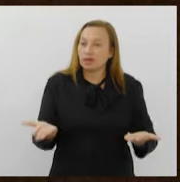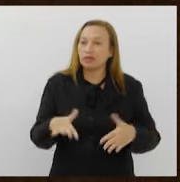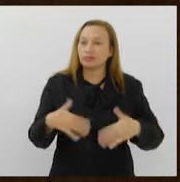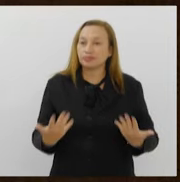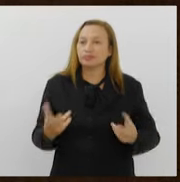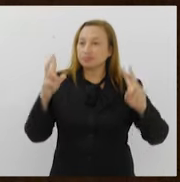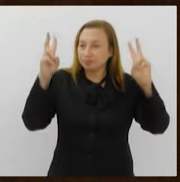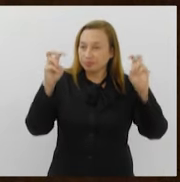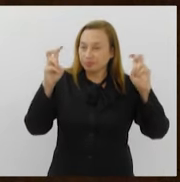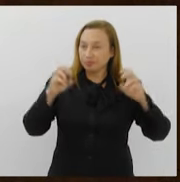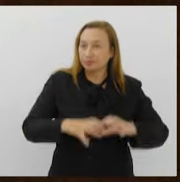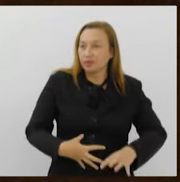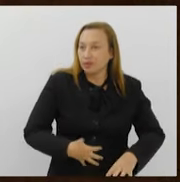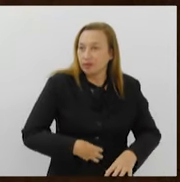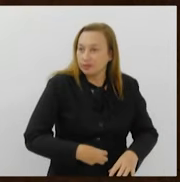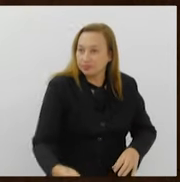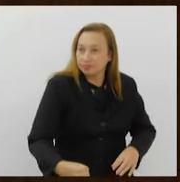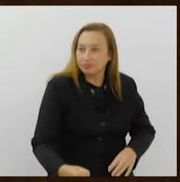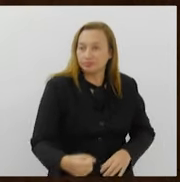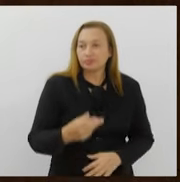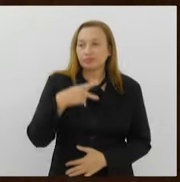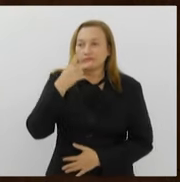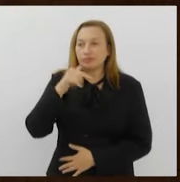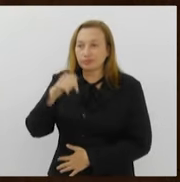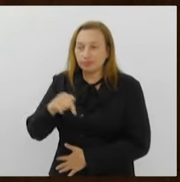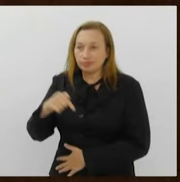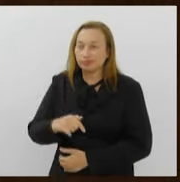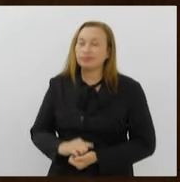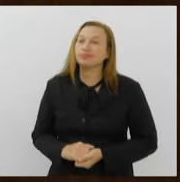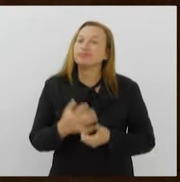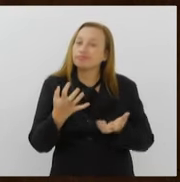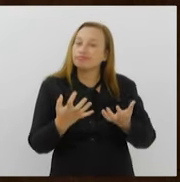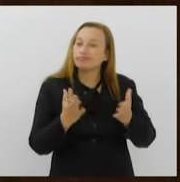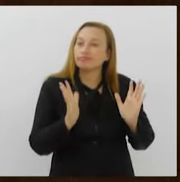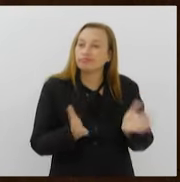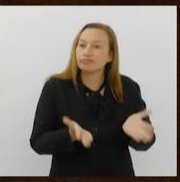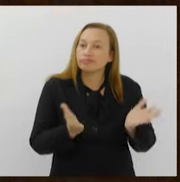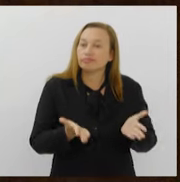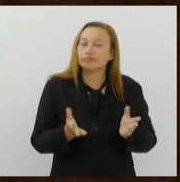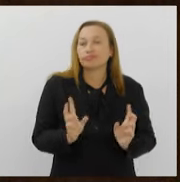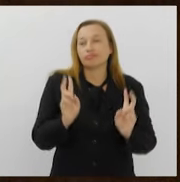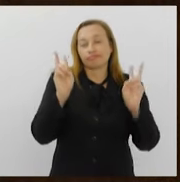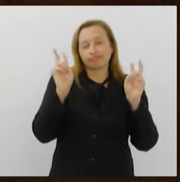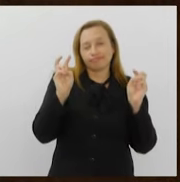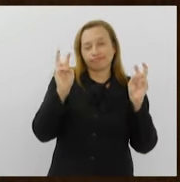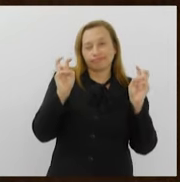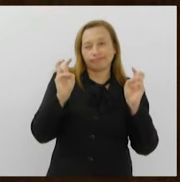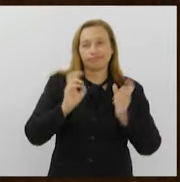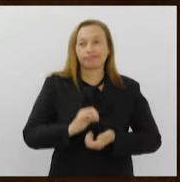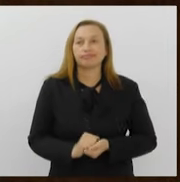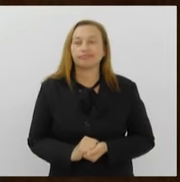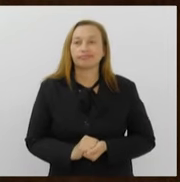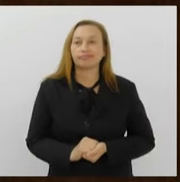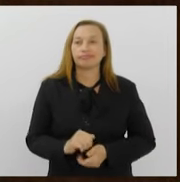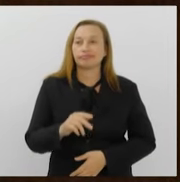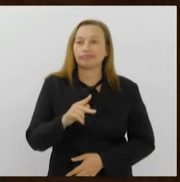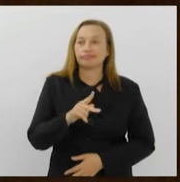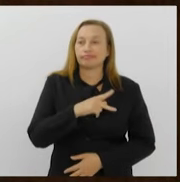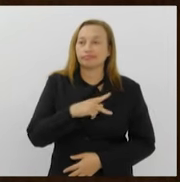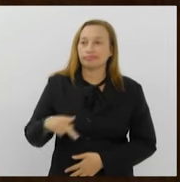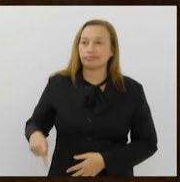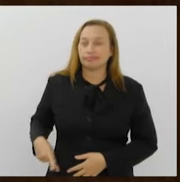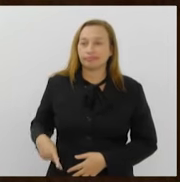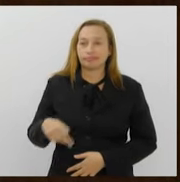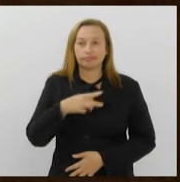essa questão do aborto, né, que citaram aqui, eu queria hoje abrir aspas para o presidente da